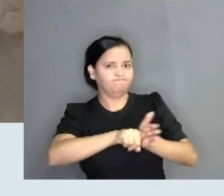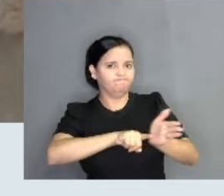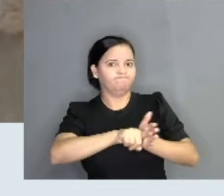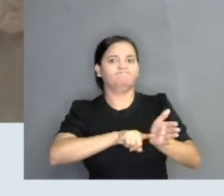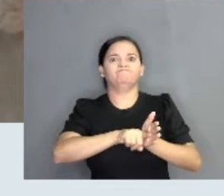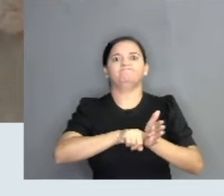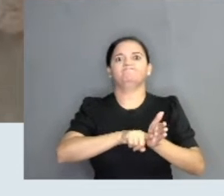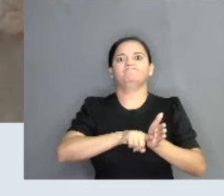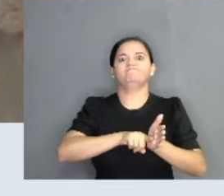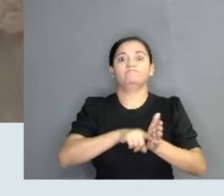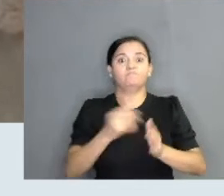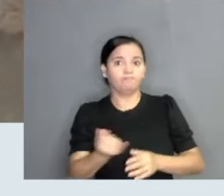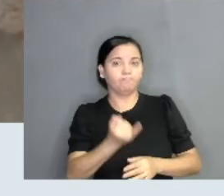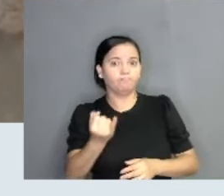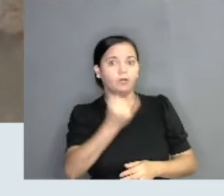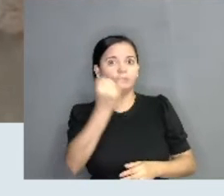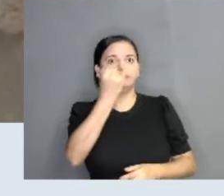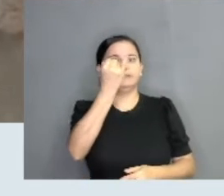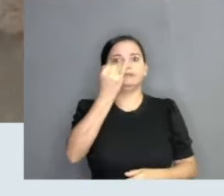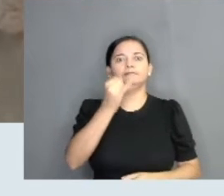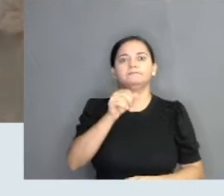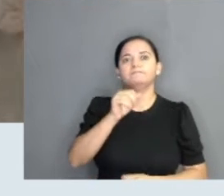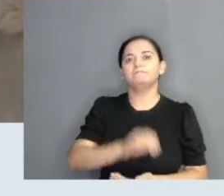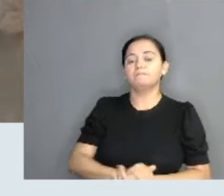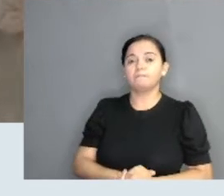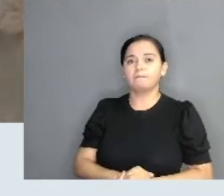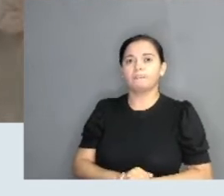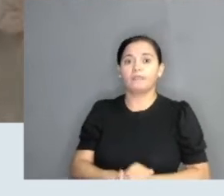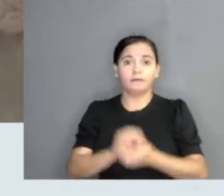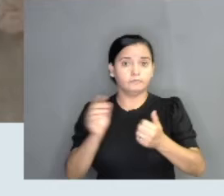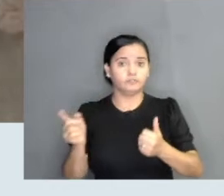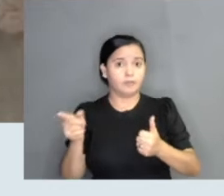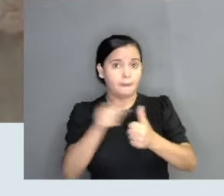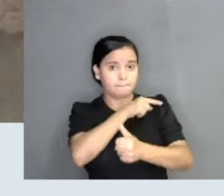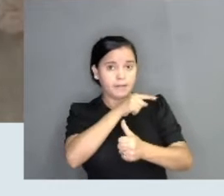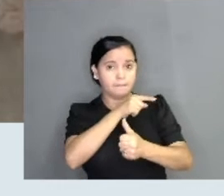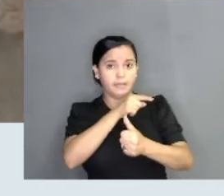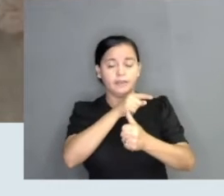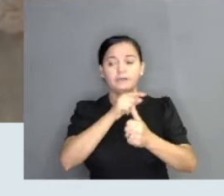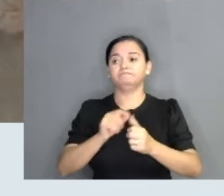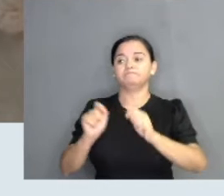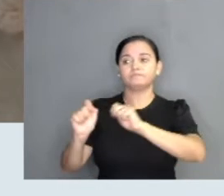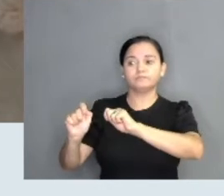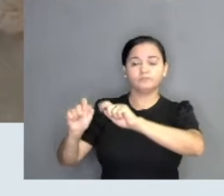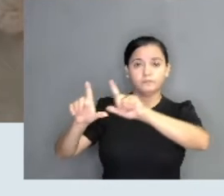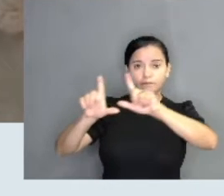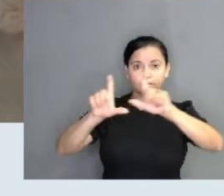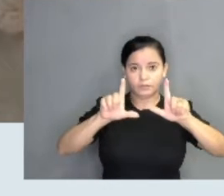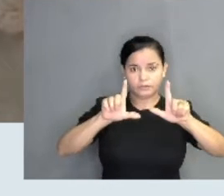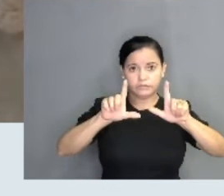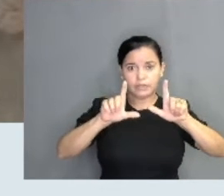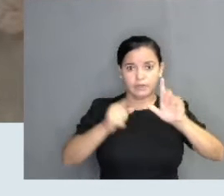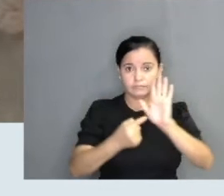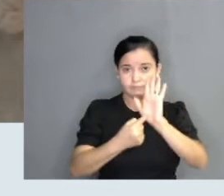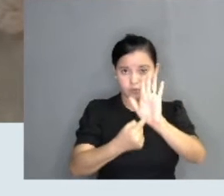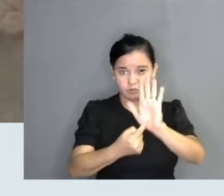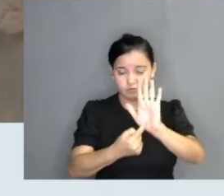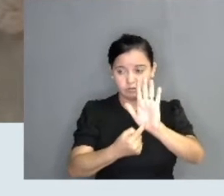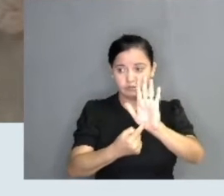humana. Então, veja na primeira imagem o